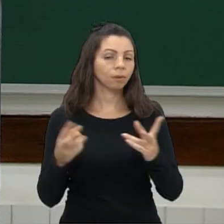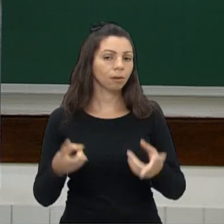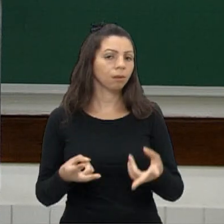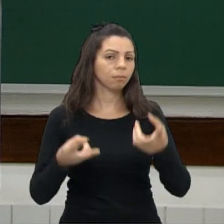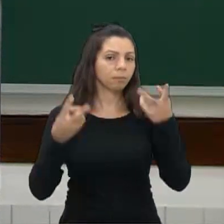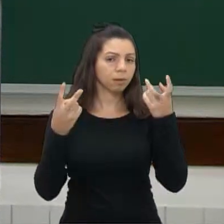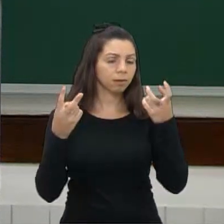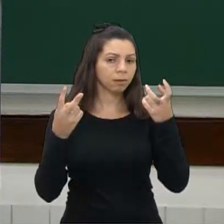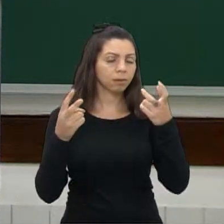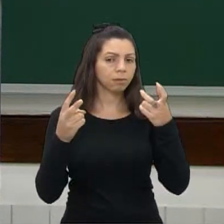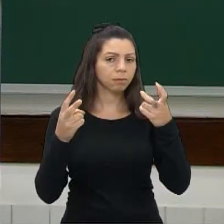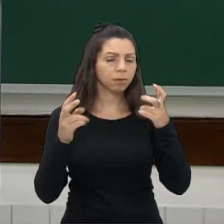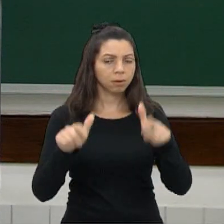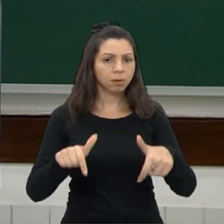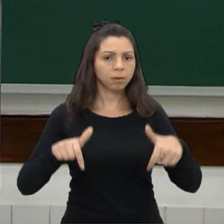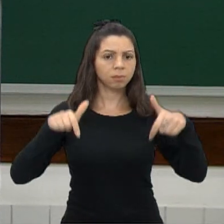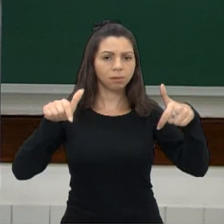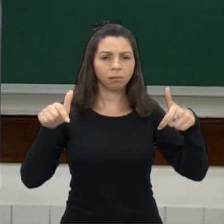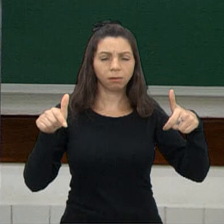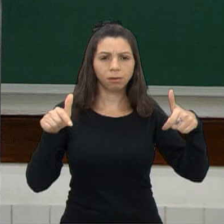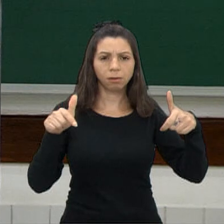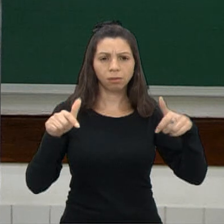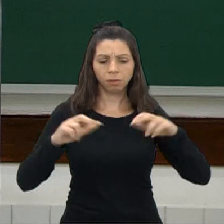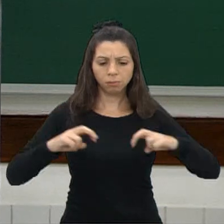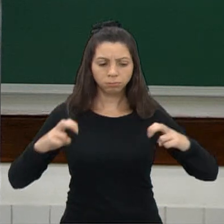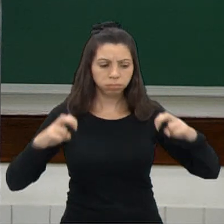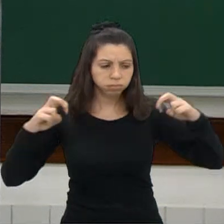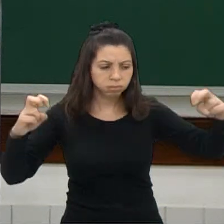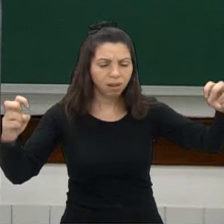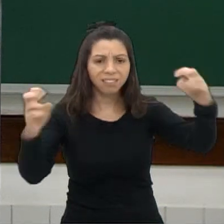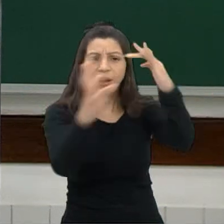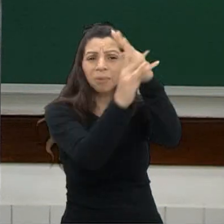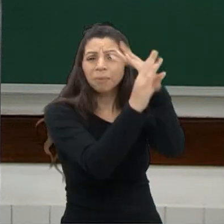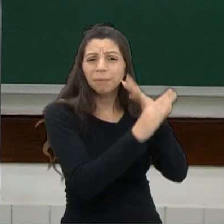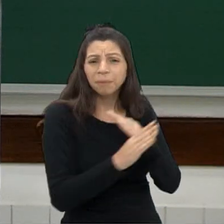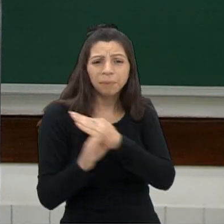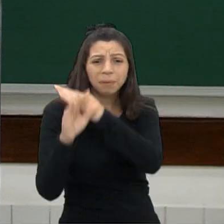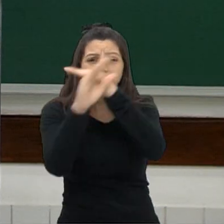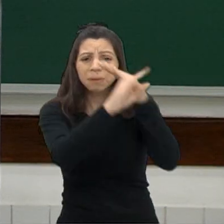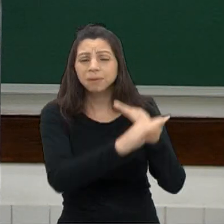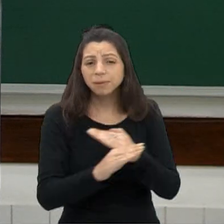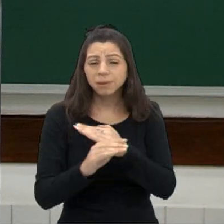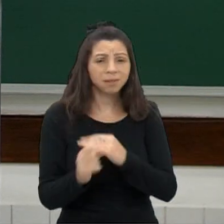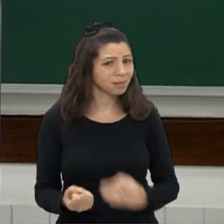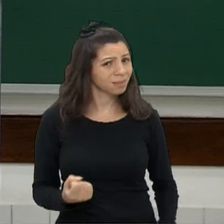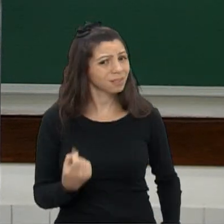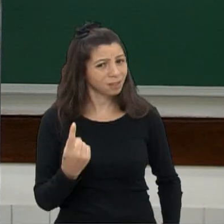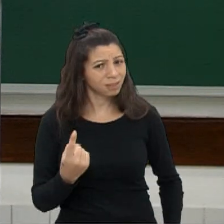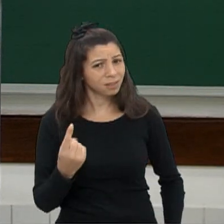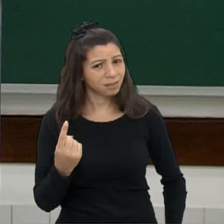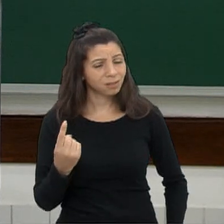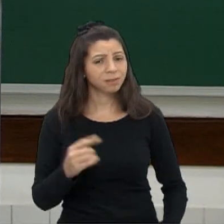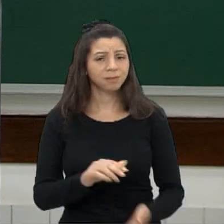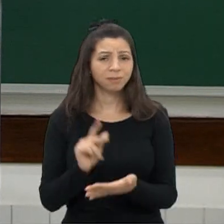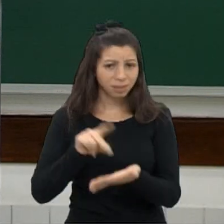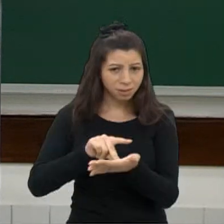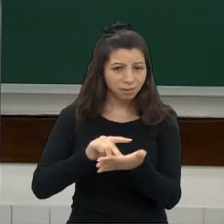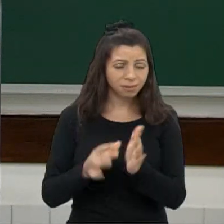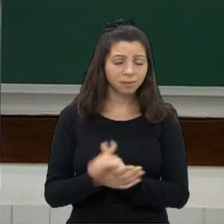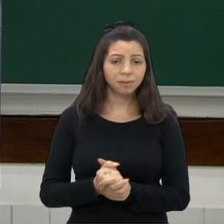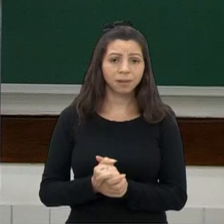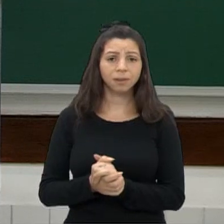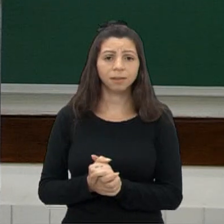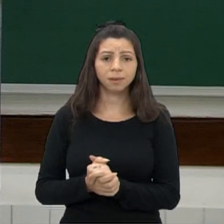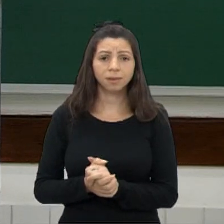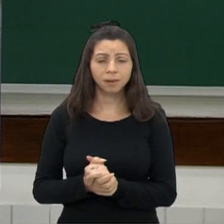aí atrapalhada. Todo mundo estava um pouco perdido, meio atrapalhado. Estranho, né? Então, Maria, que é a cozinheira,